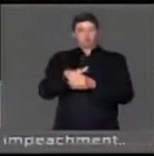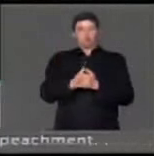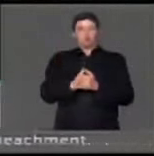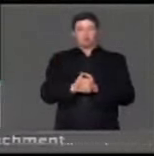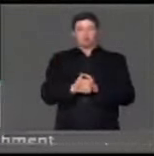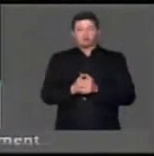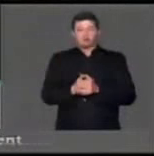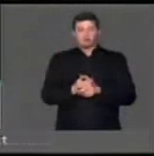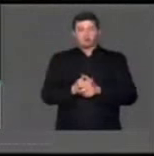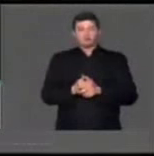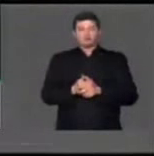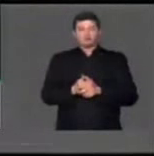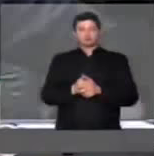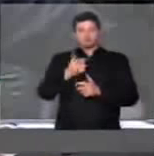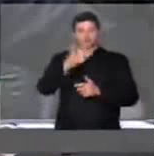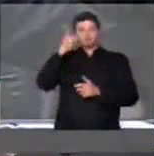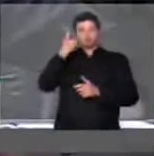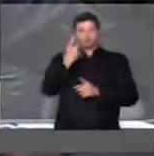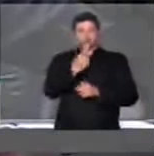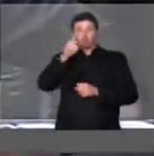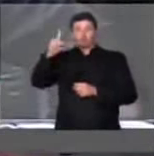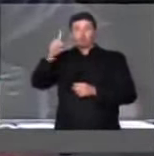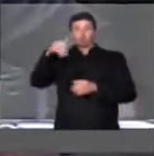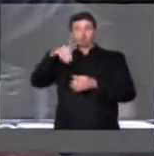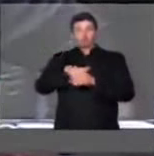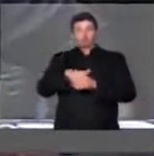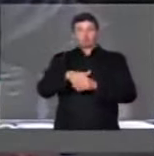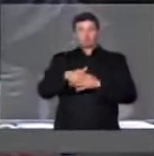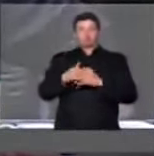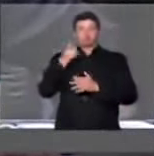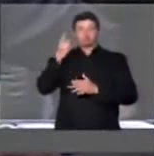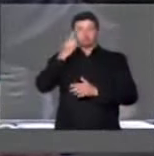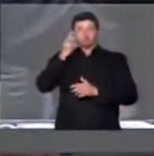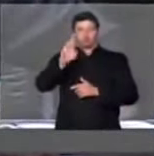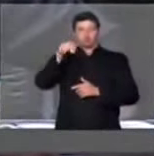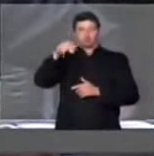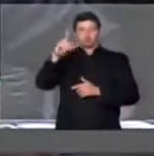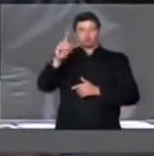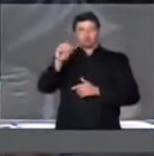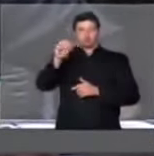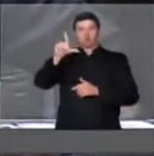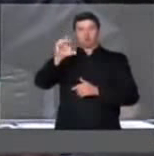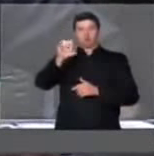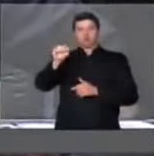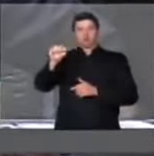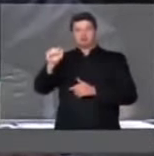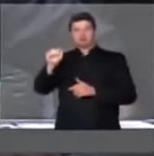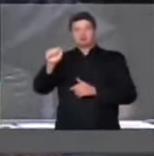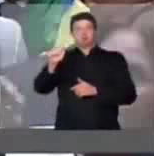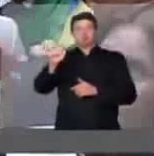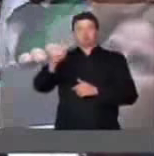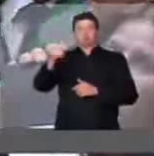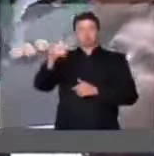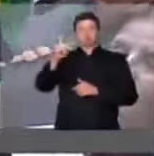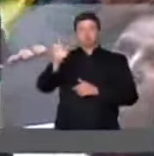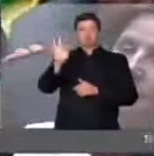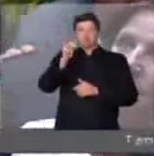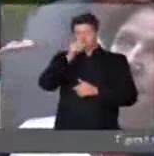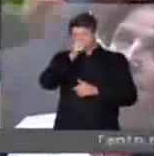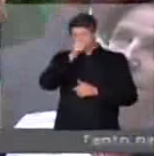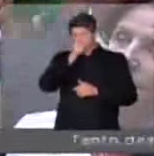367 votos. Último parlamentar a proferir seu voto, deputado Ronaldo Lessa, do PDT.